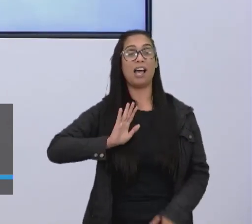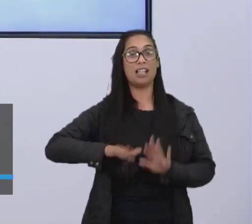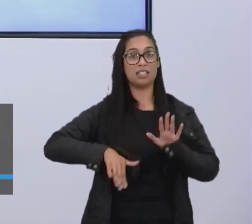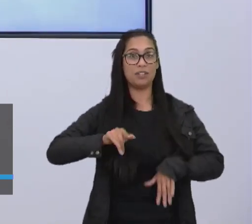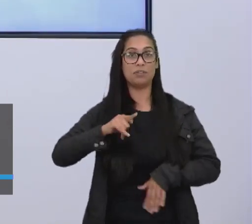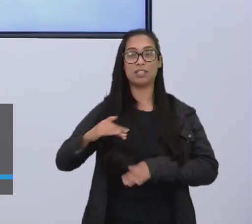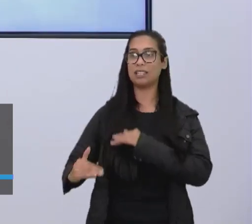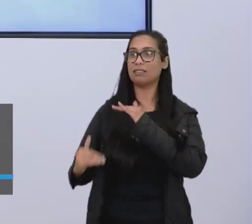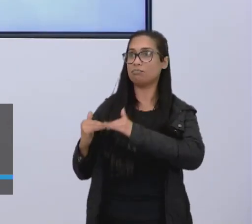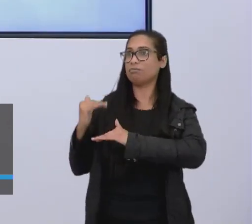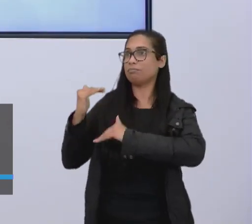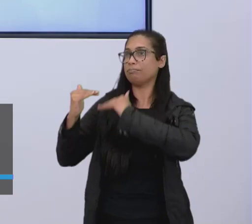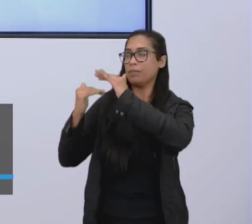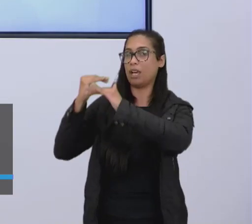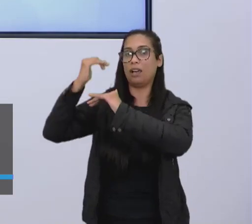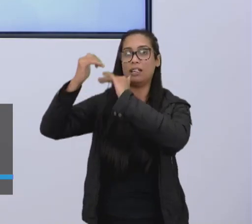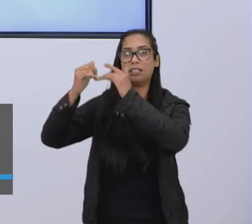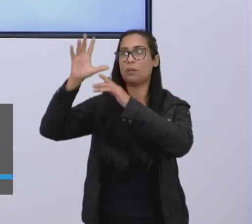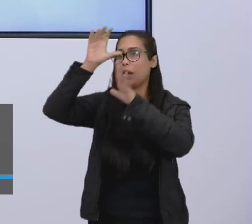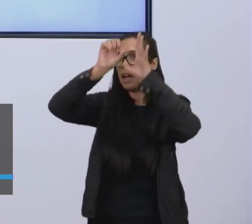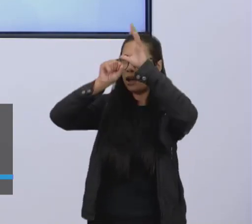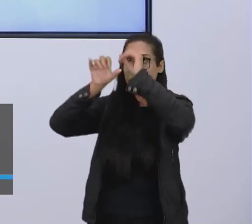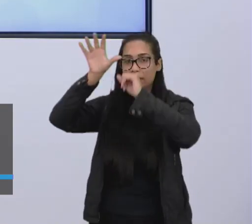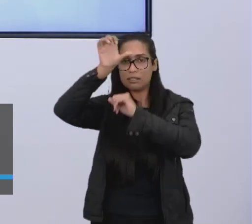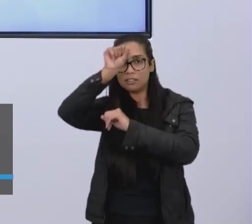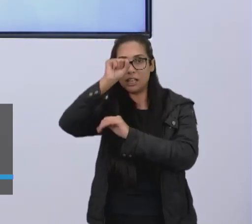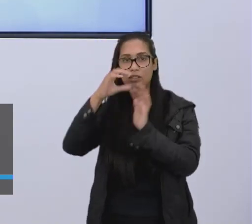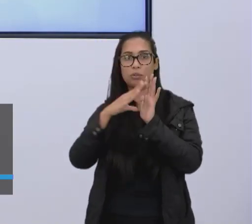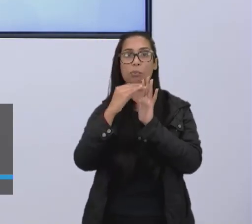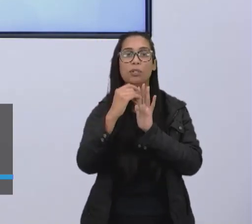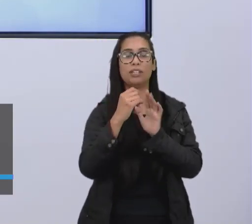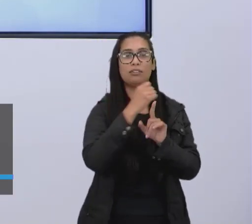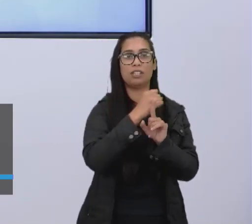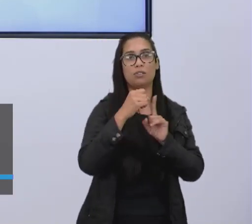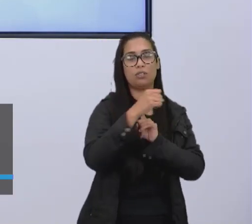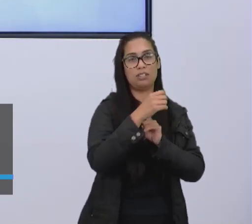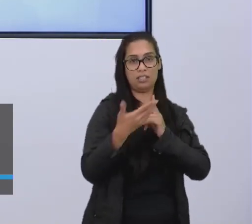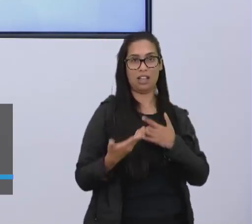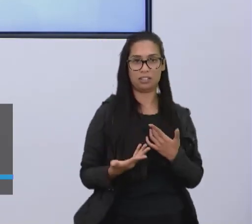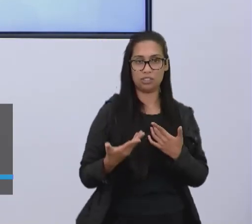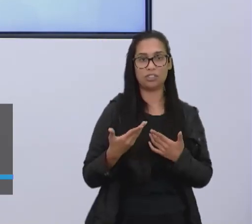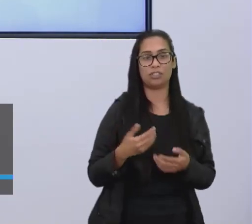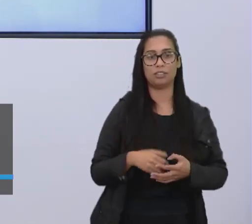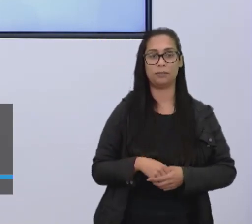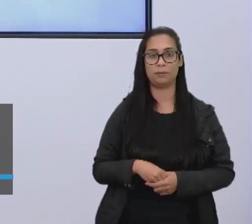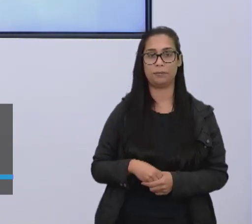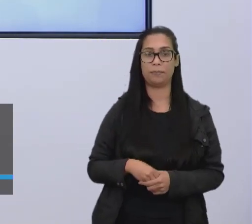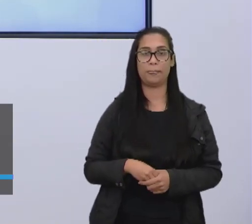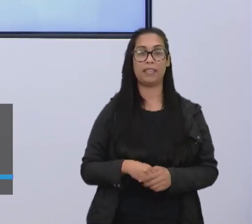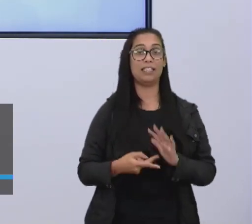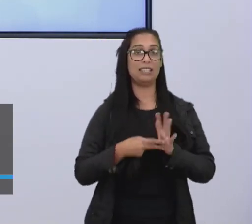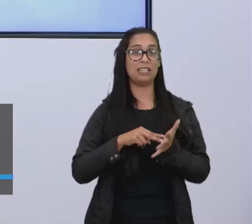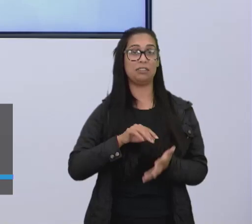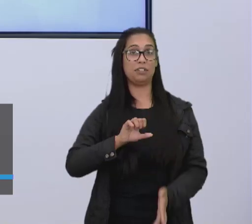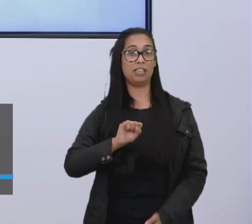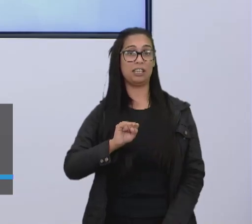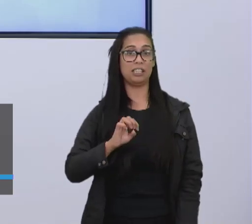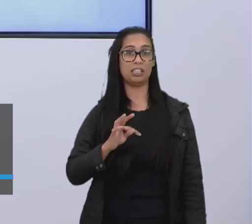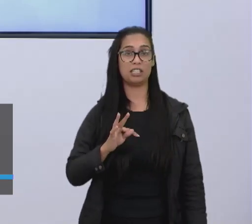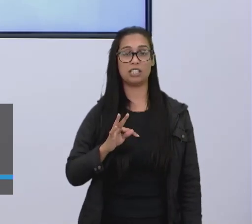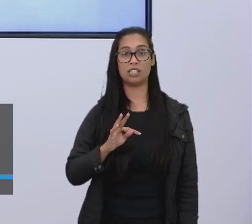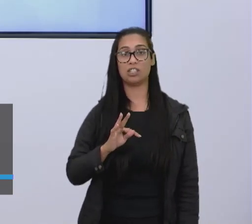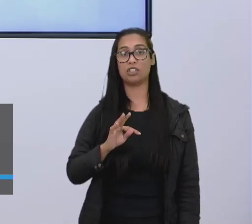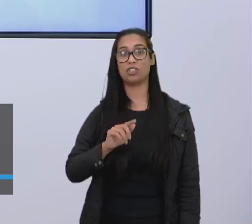coisa que nós criamos enquanto sociedade. Esses estereótipos, esse estigma, né? Ele é gerado por nós